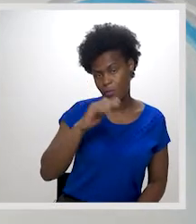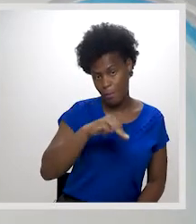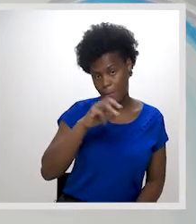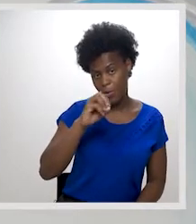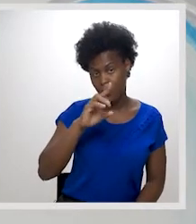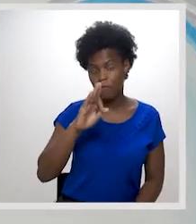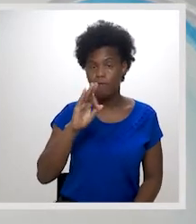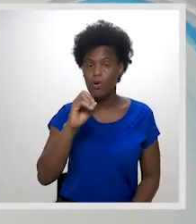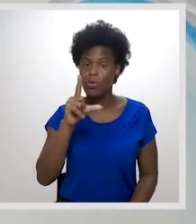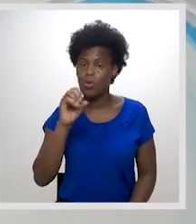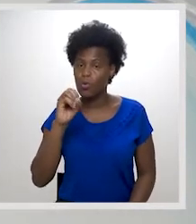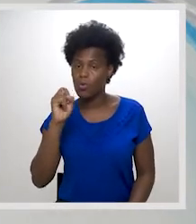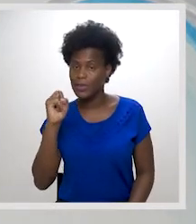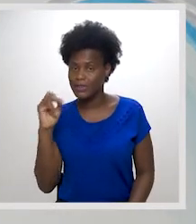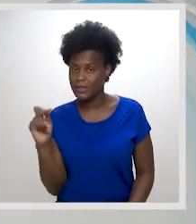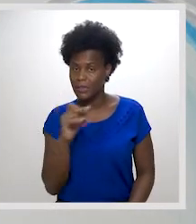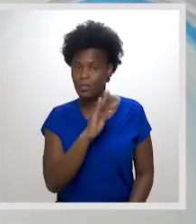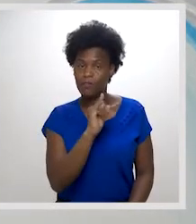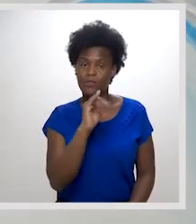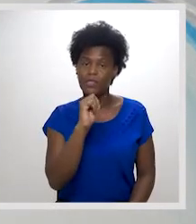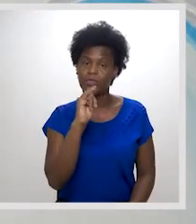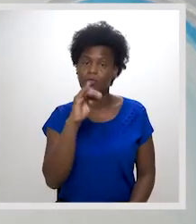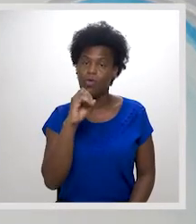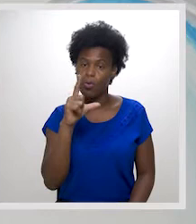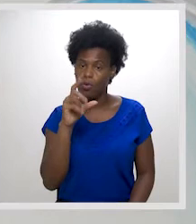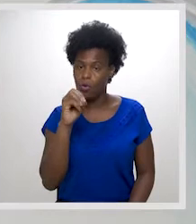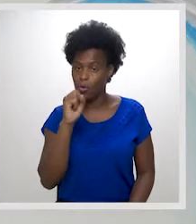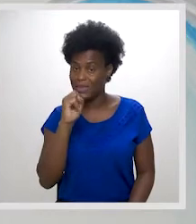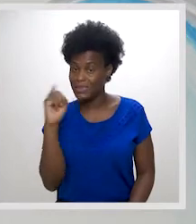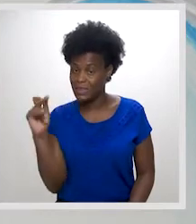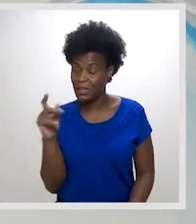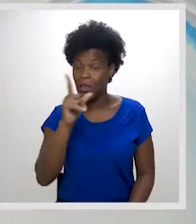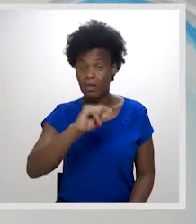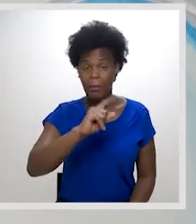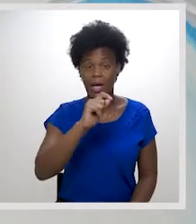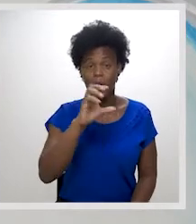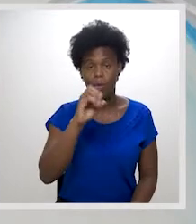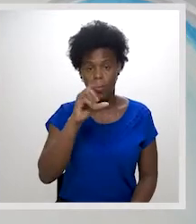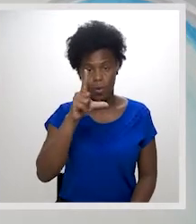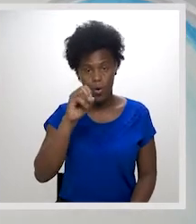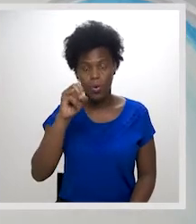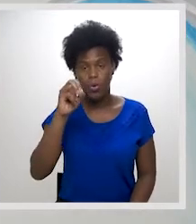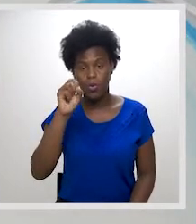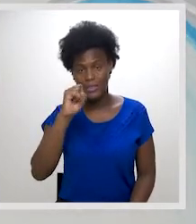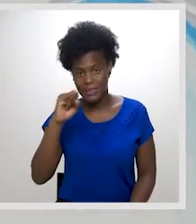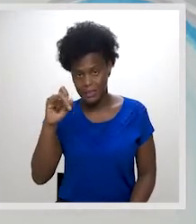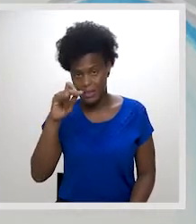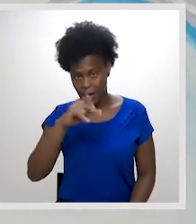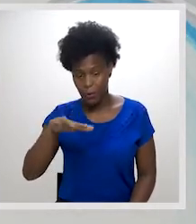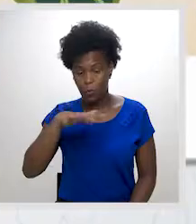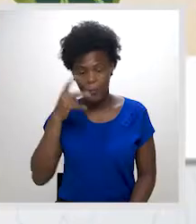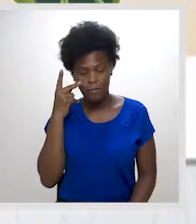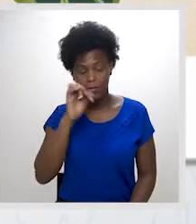morfologias, fisiologias e também quanto à ecologia dos mesmos.